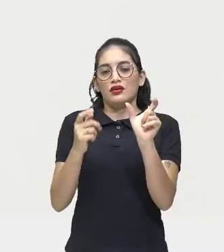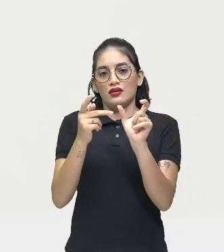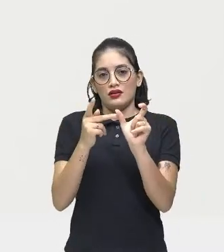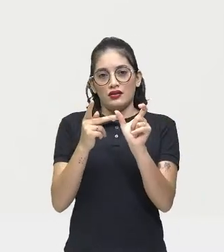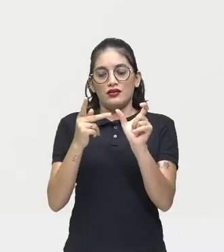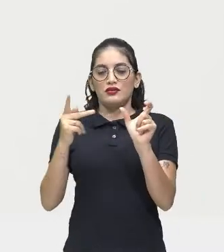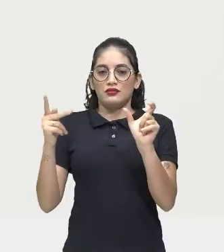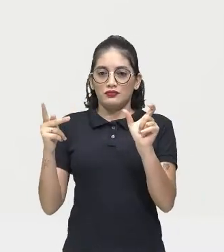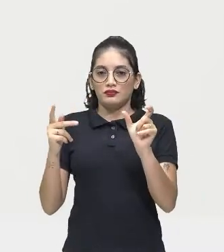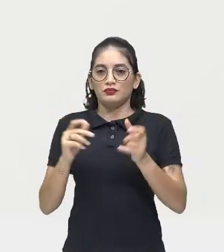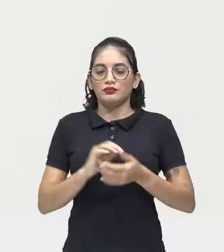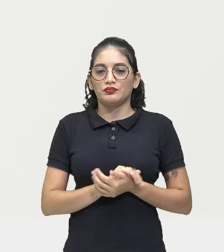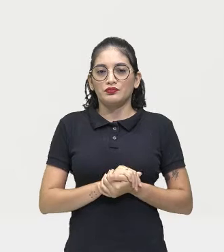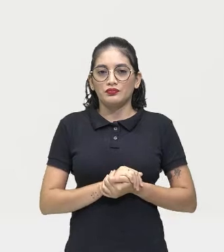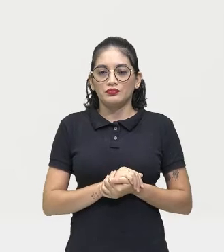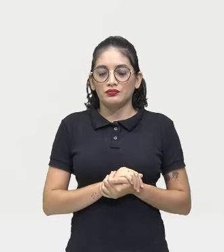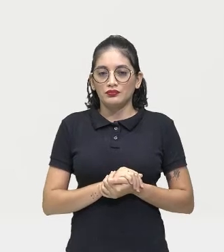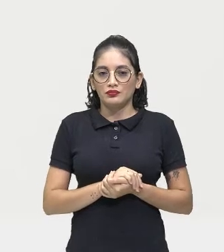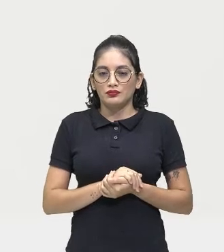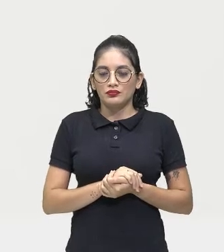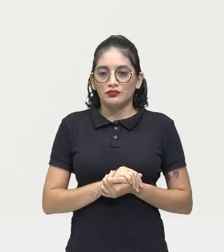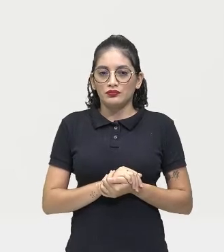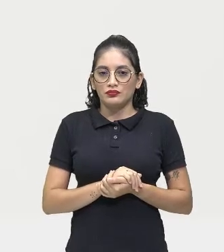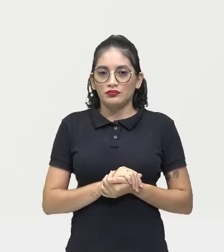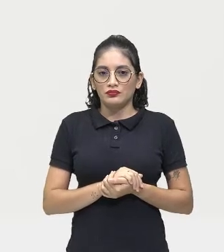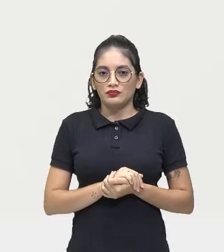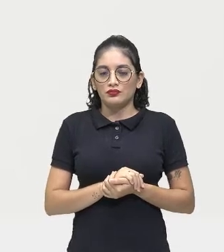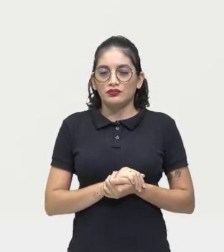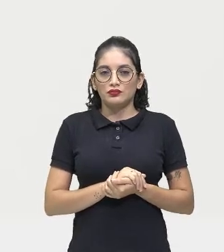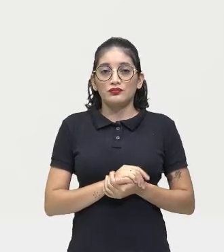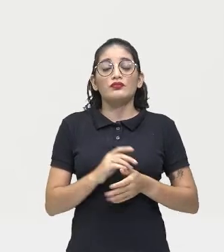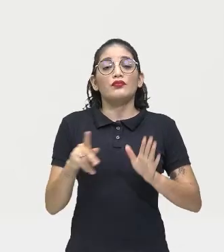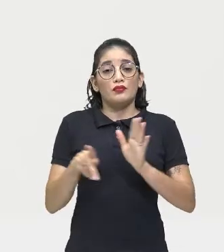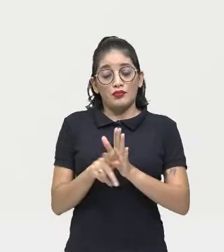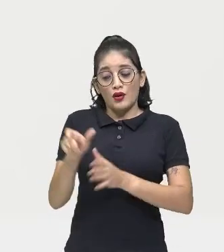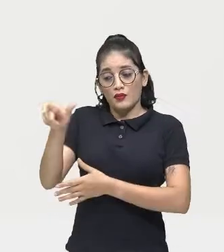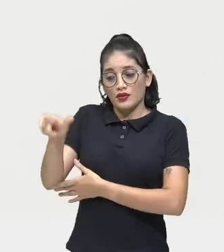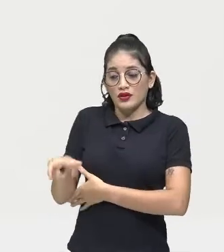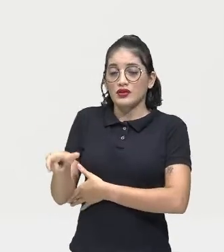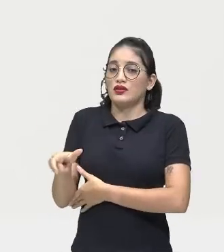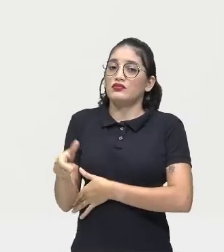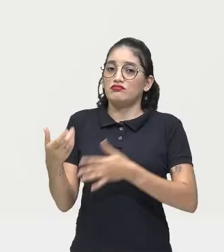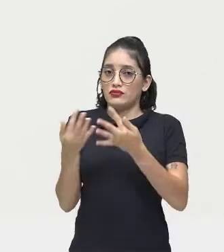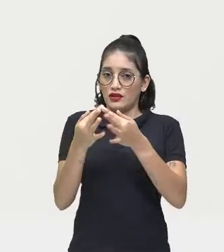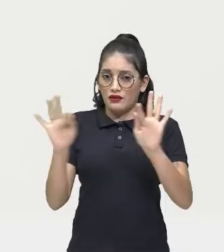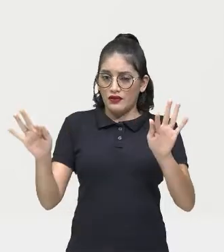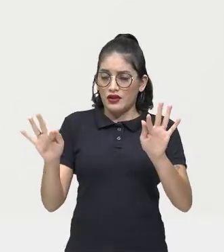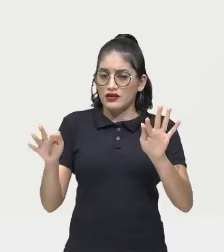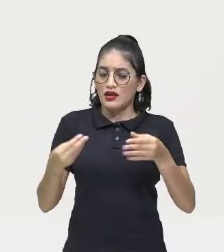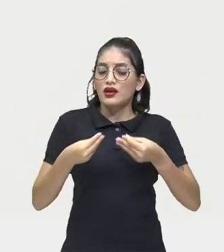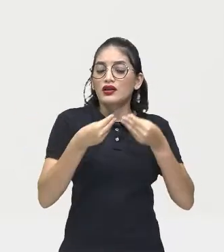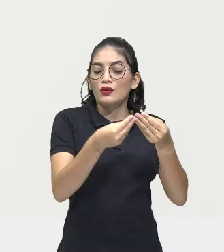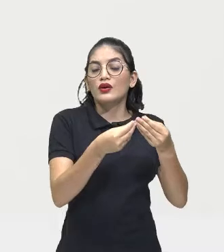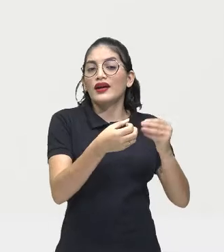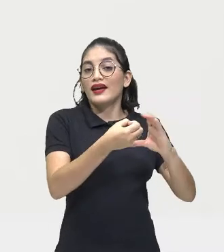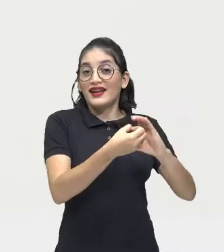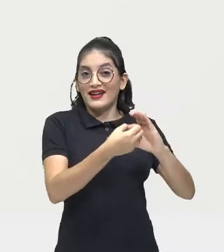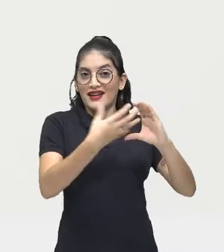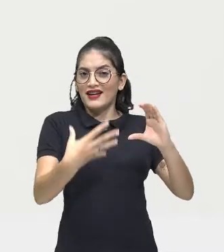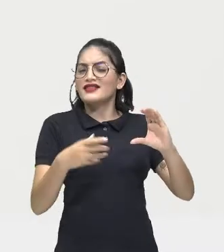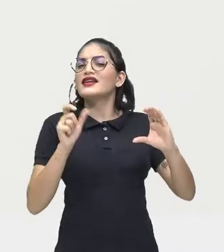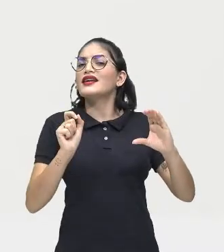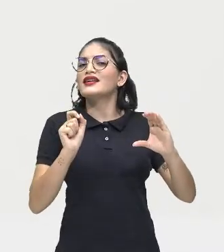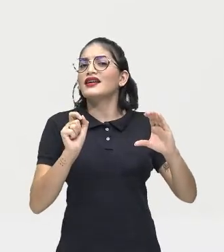predicativos, certo? Do sujeito da oração desses versos. E eles atribuem característica a